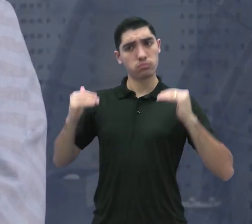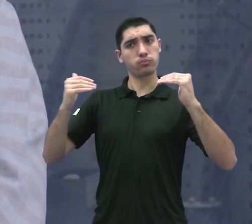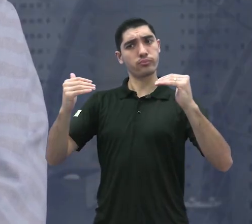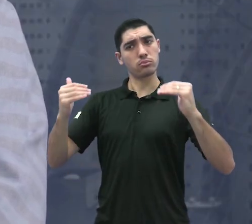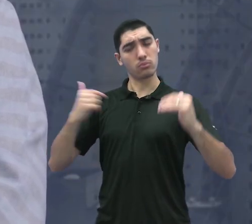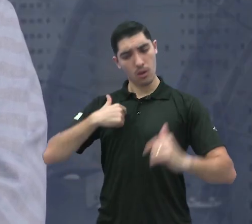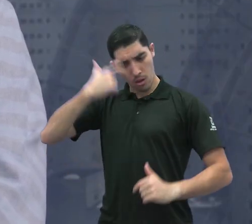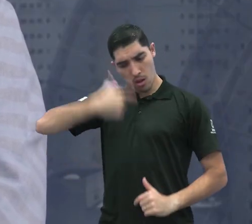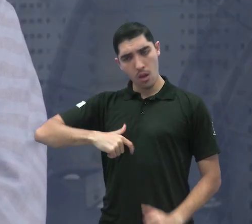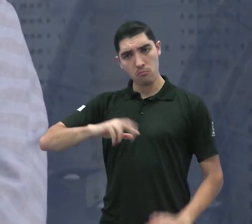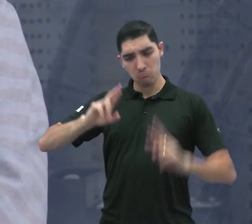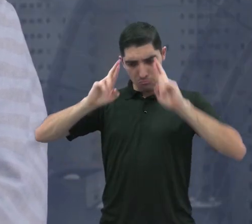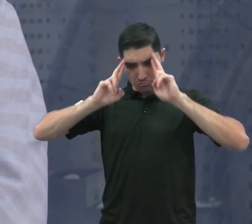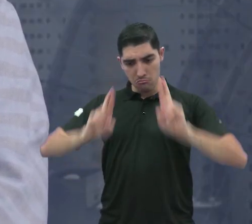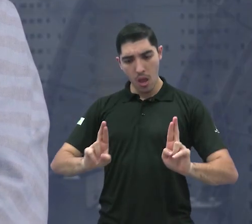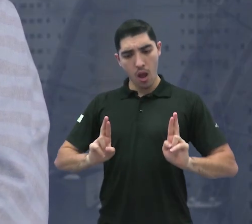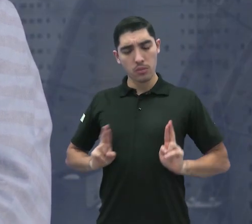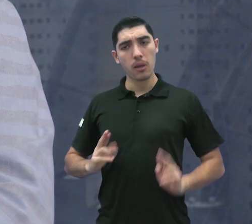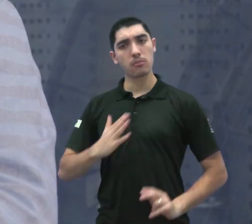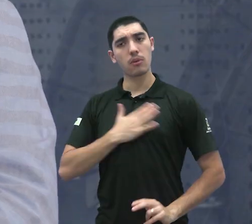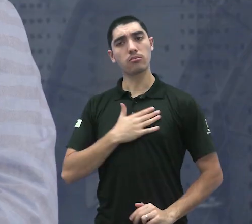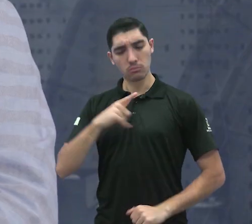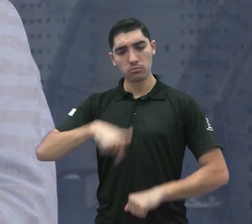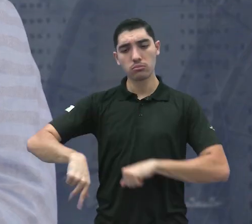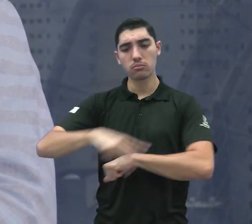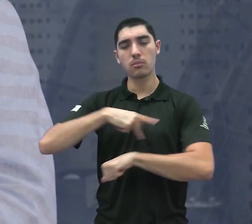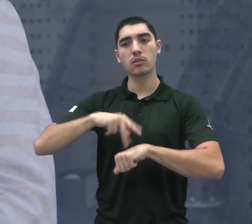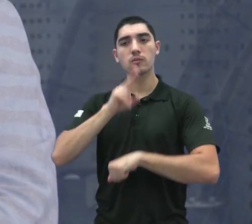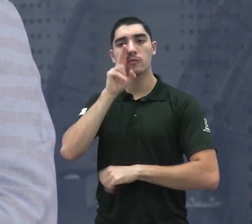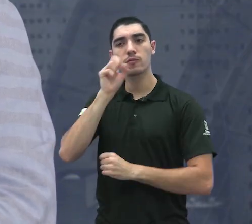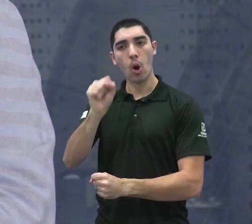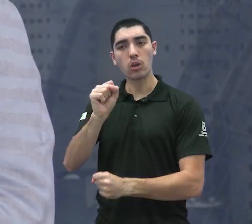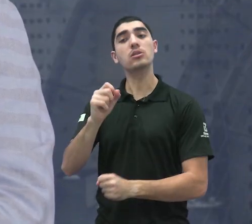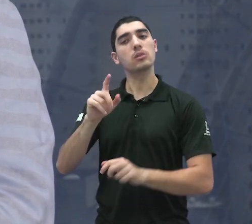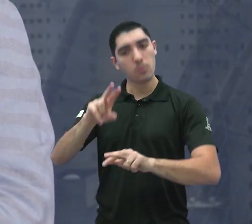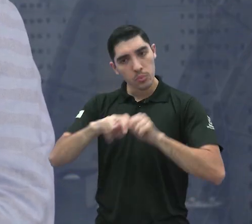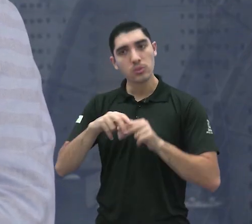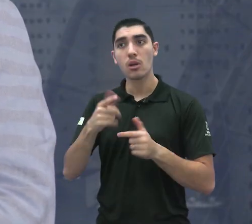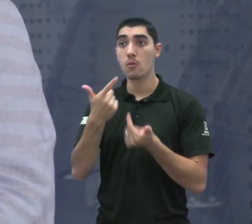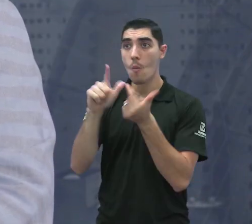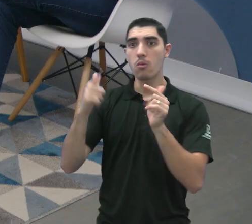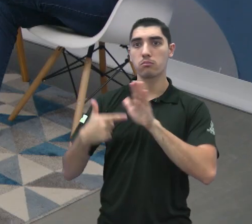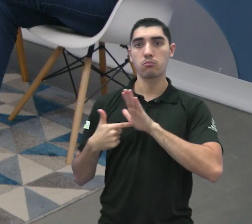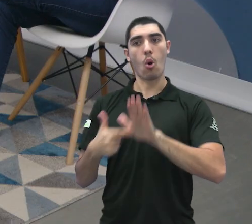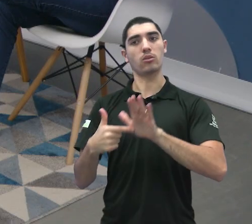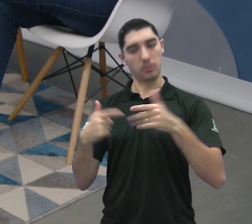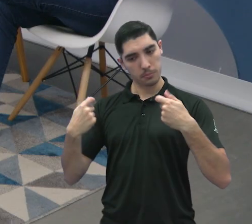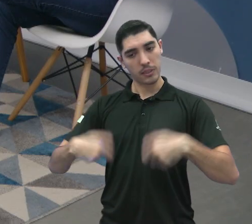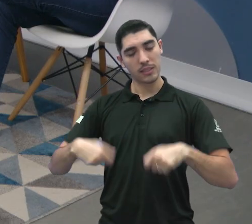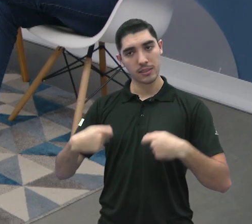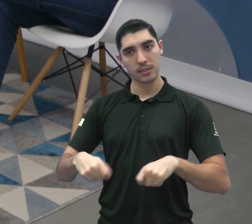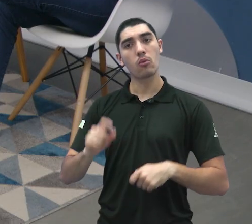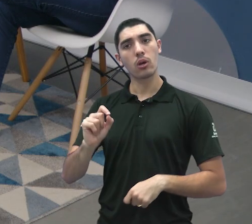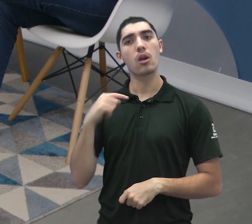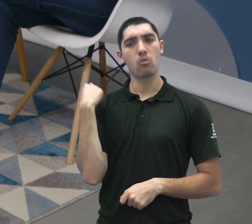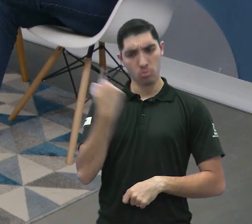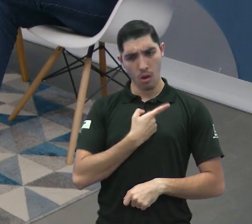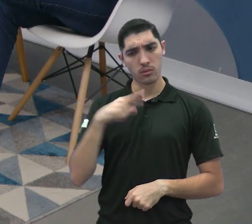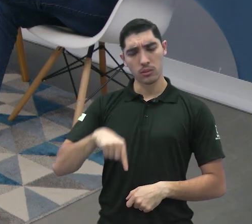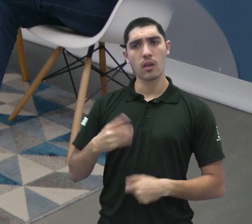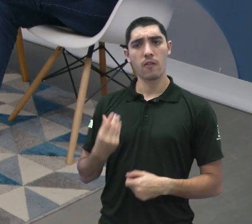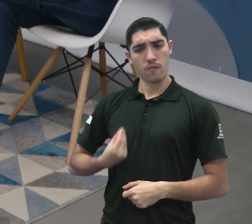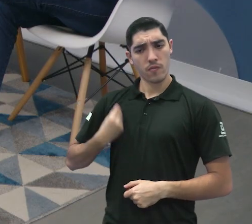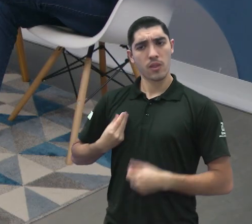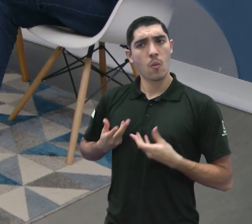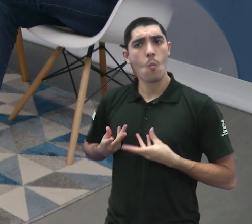autorrespeito consigo próprio enquanto país e de modo a buscar o bem-estar interno das pessoas. Sim. De modo a buscar que nós tenhamos a melhor